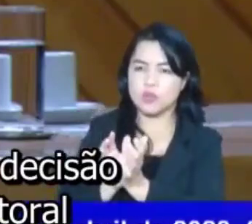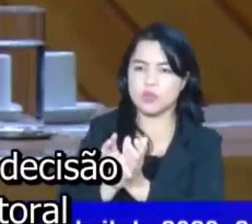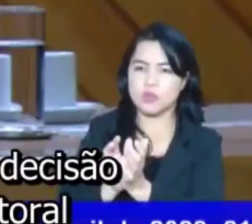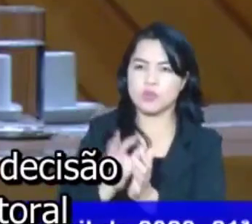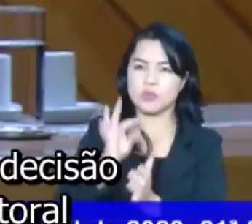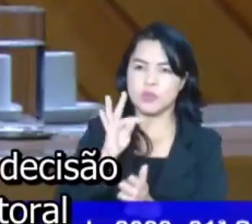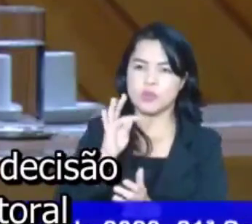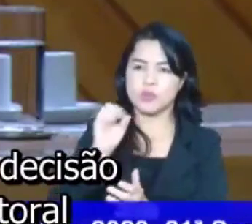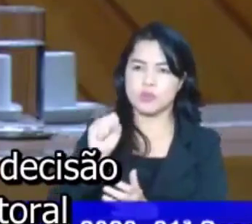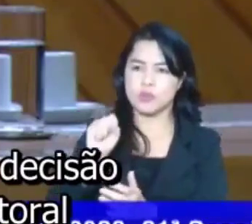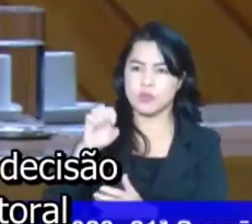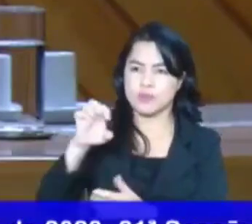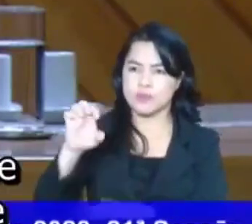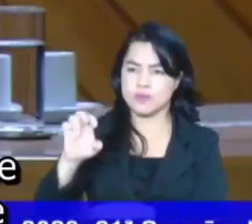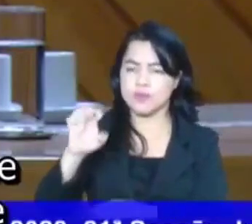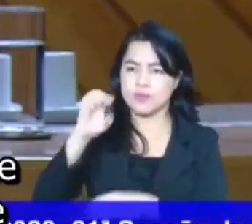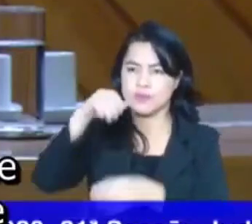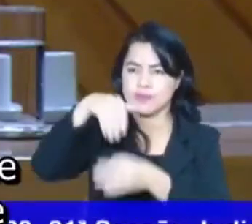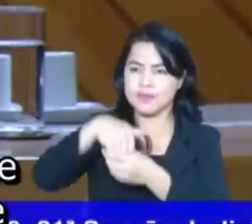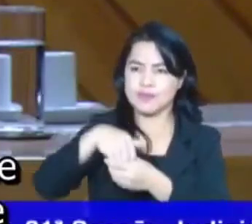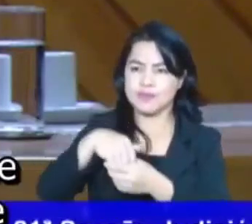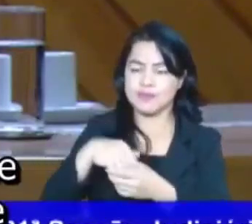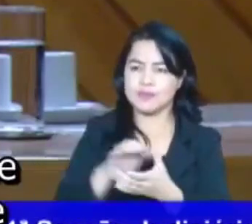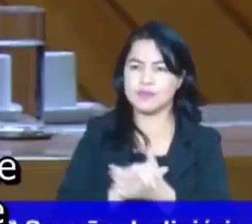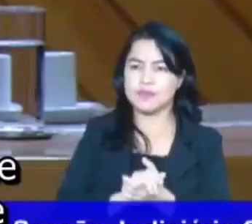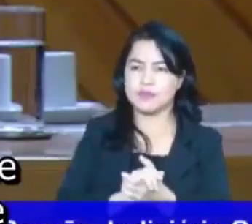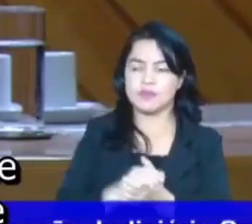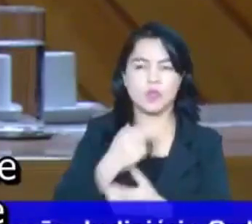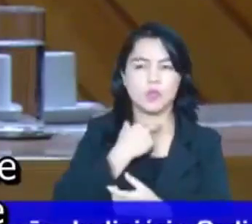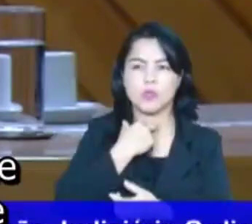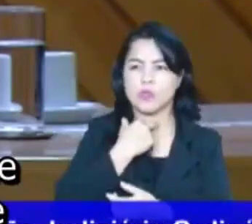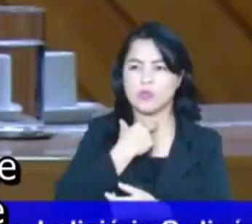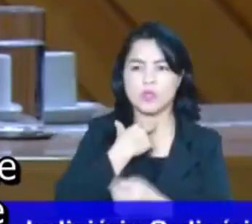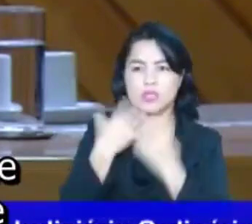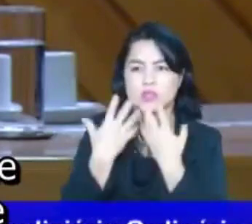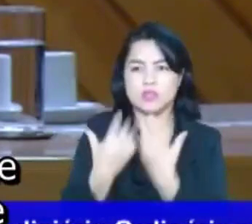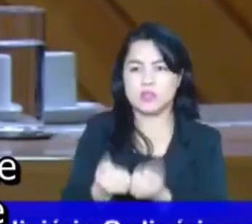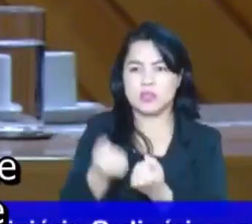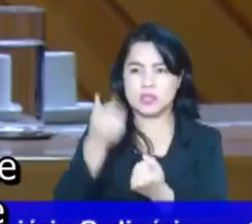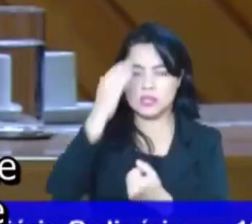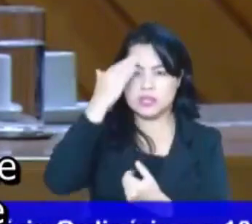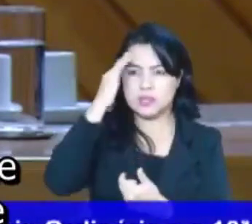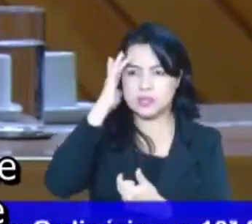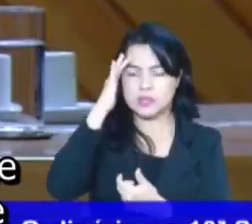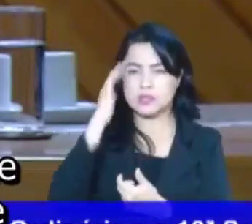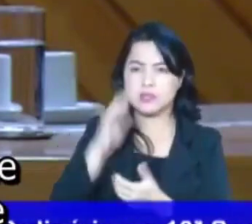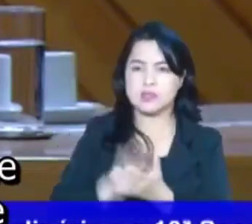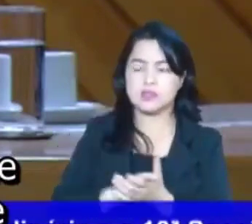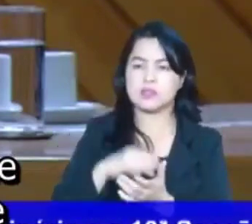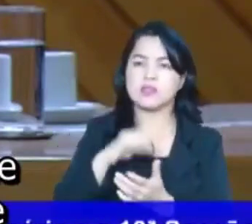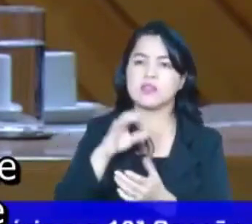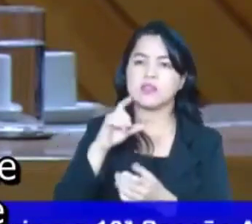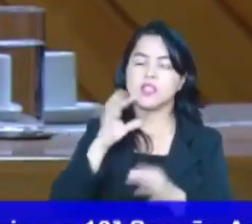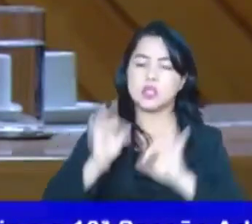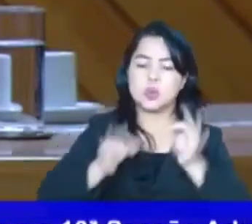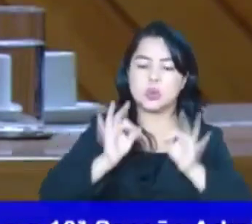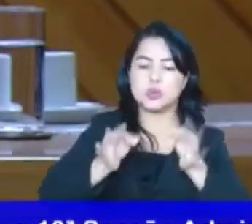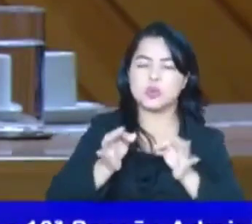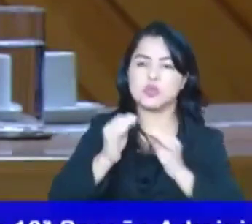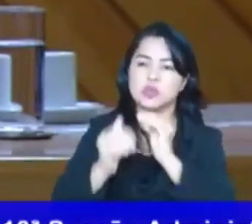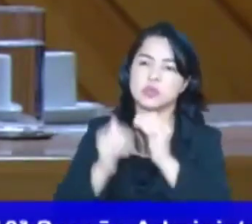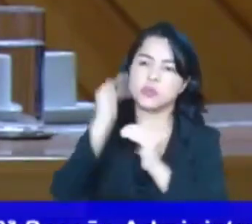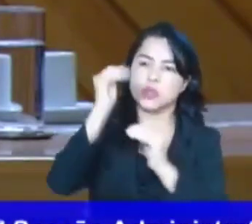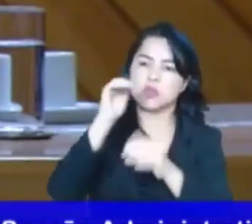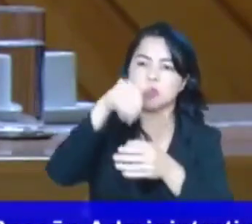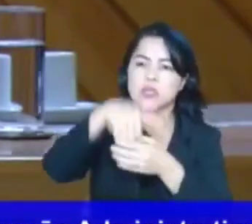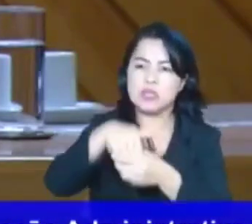Tribunal Superior Eleitoral, e daí eu não posso admitir, não posso entender que o Tribunal Superior Eleitoral, na sua unanimidade,